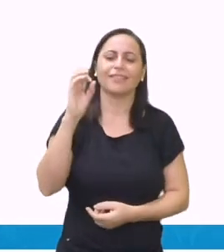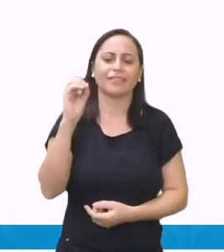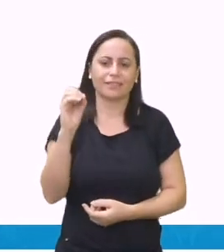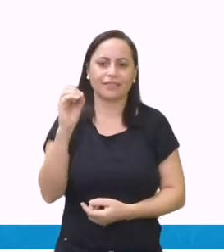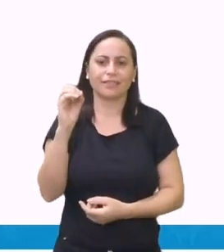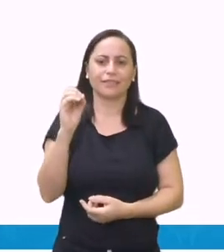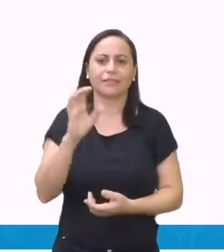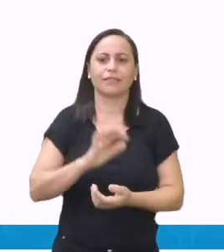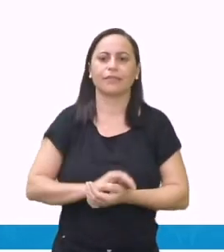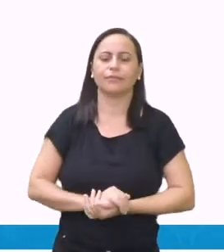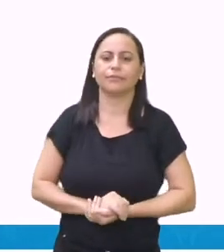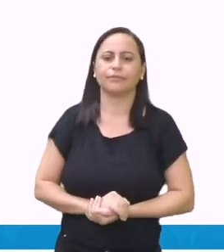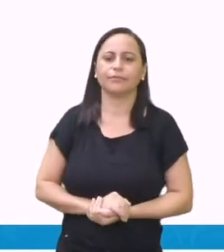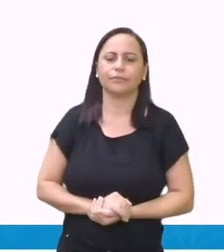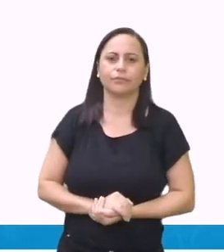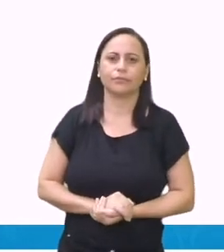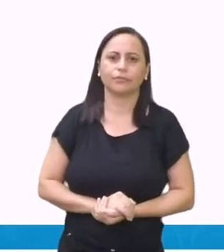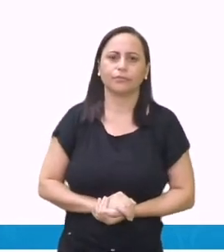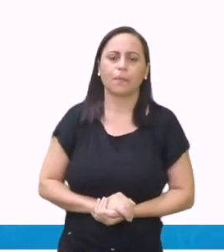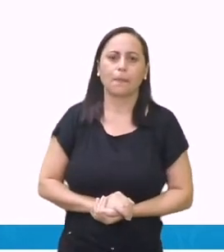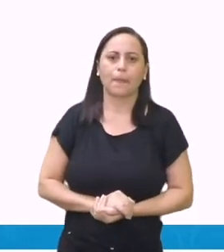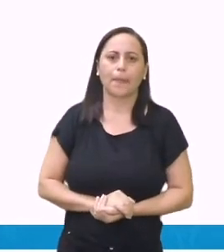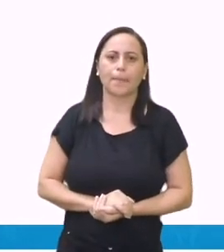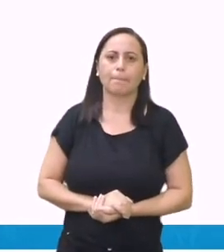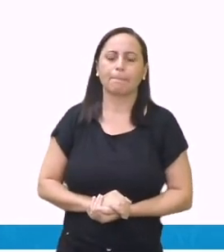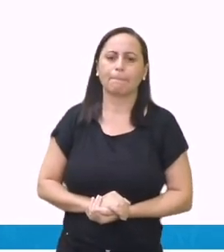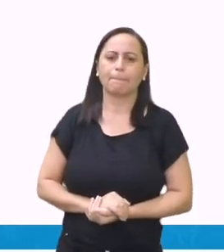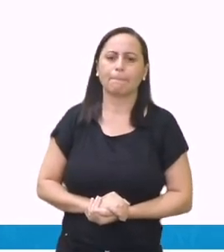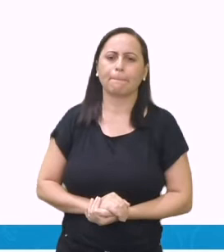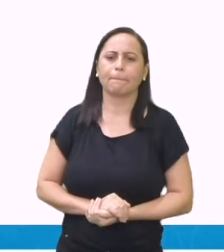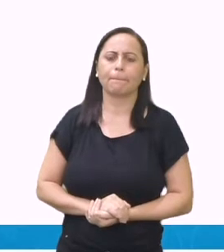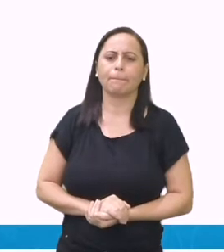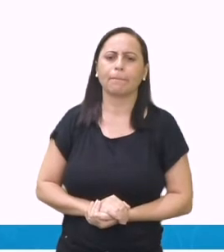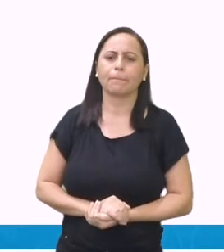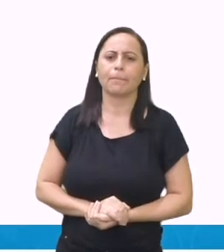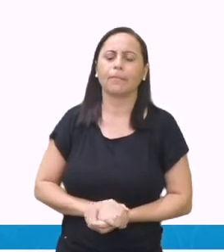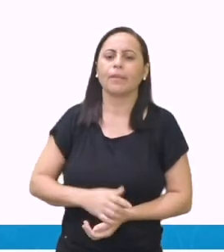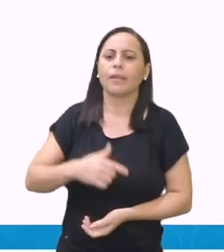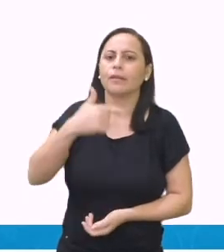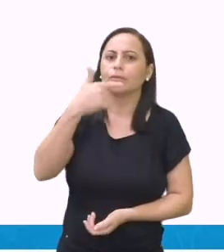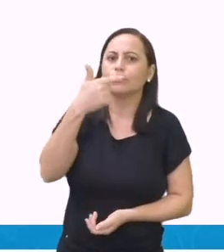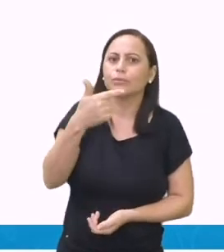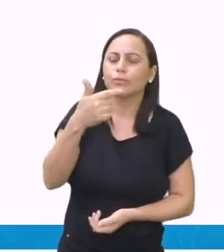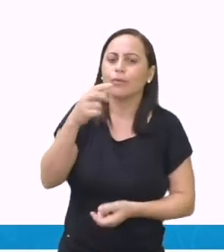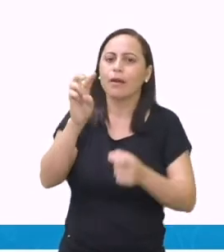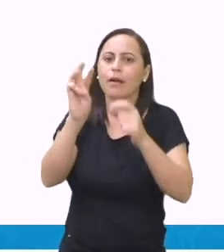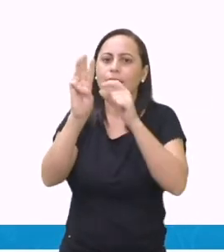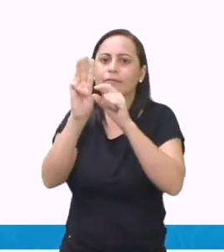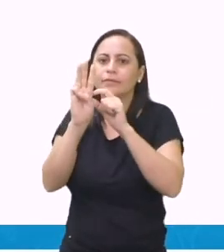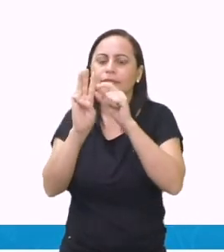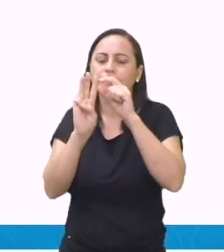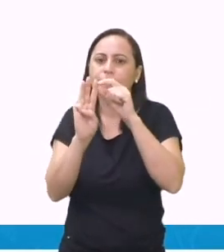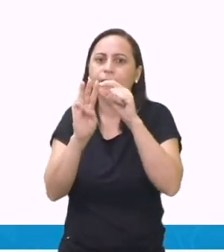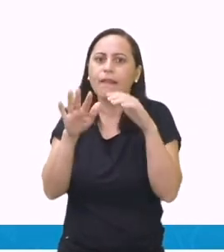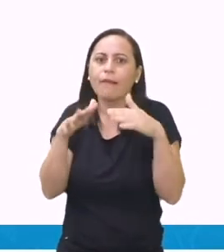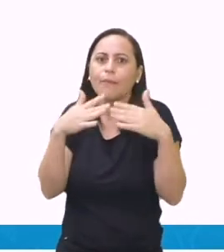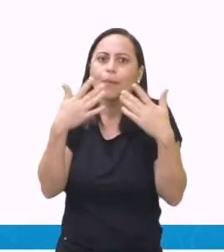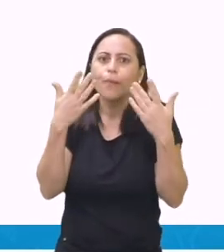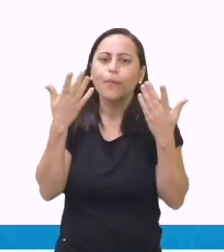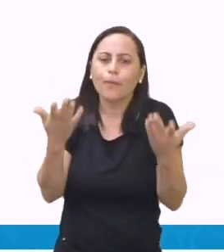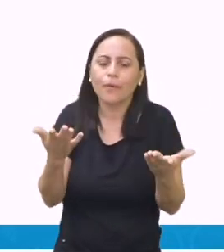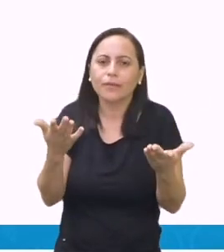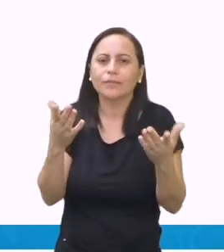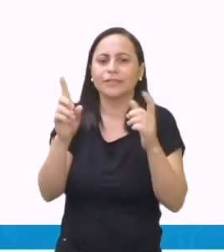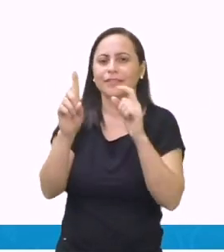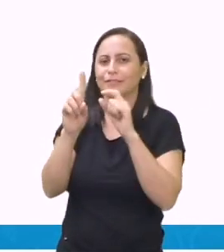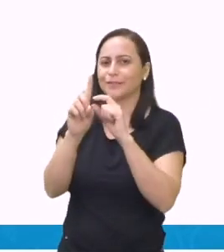60. Muito bem. E 2 centenas são quantas unidades?